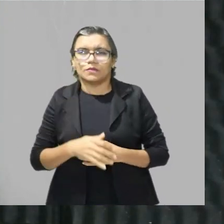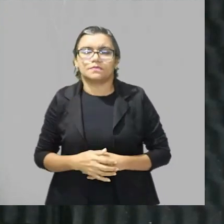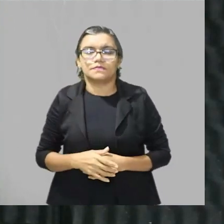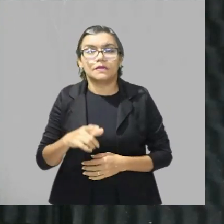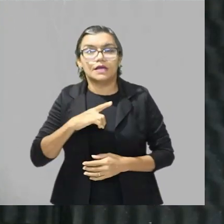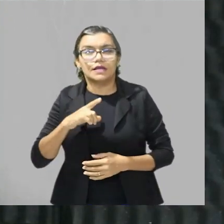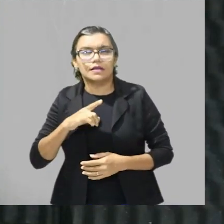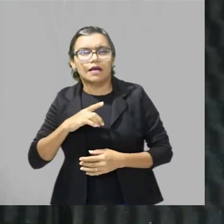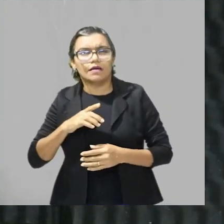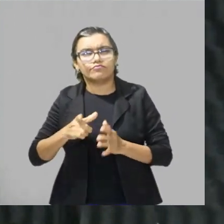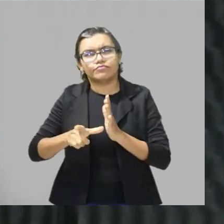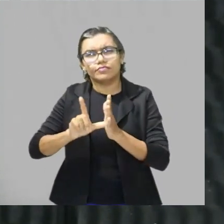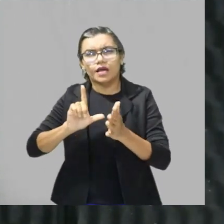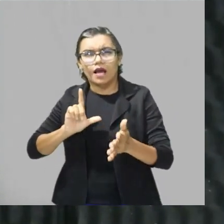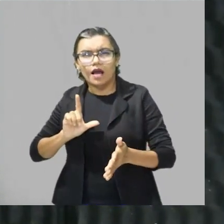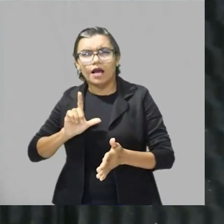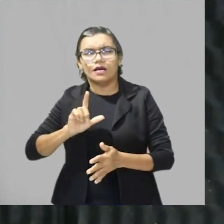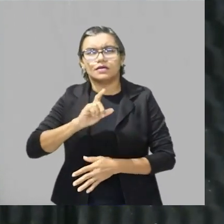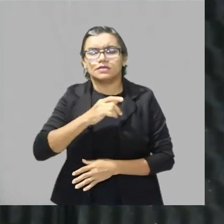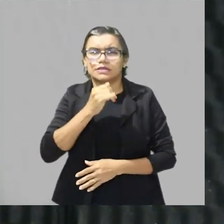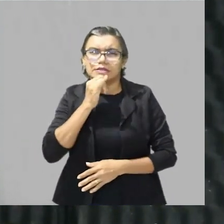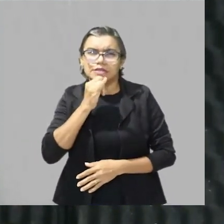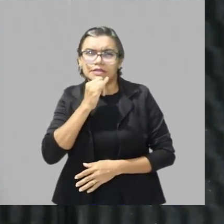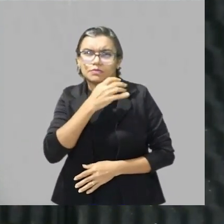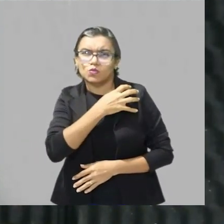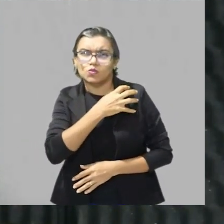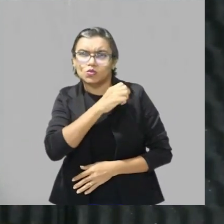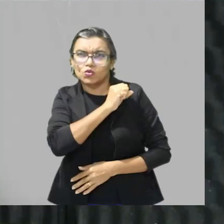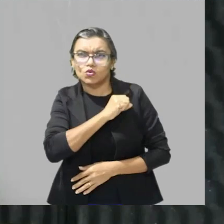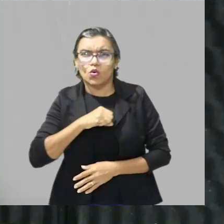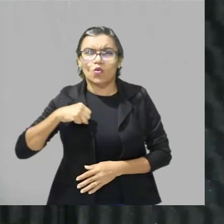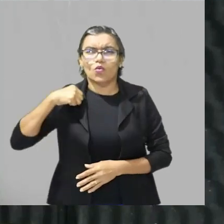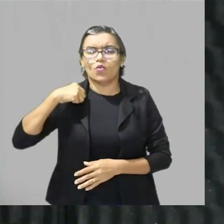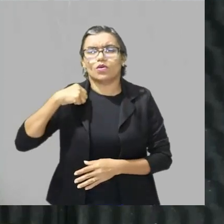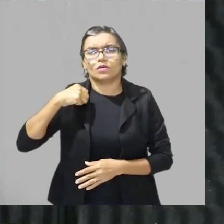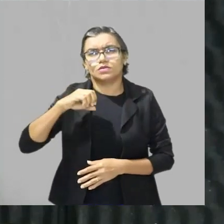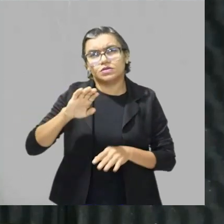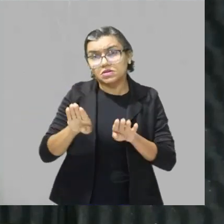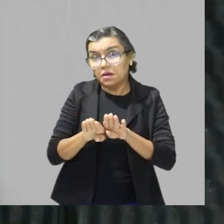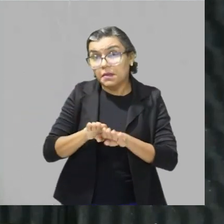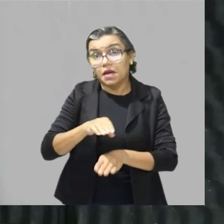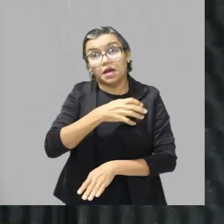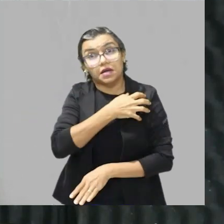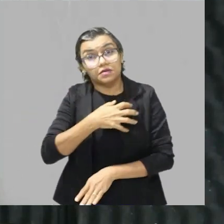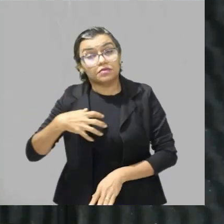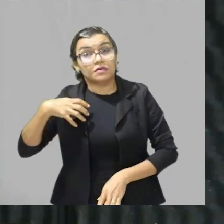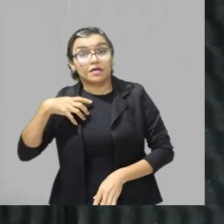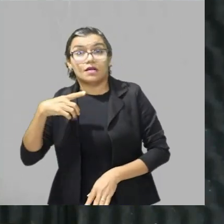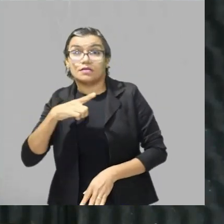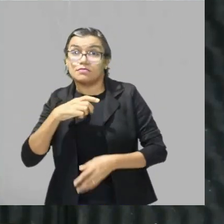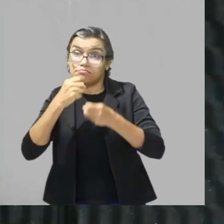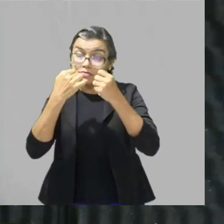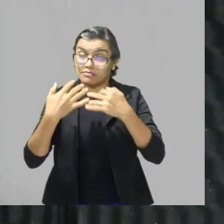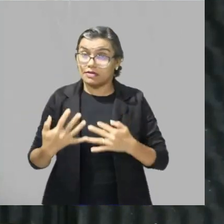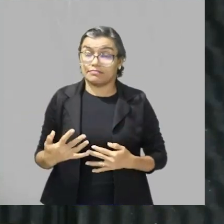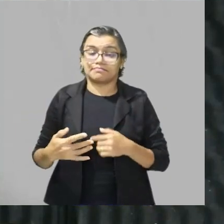nos pré-socráticos você vai pegar lá e até às vezes em Aristóteles uma questão mais contemplativa